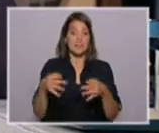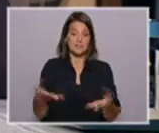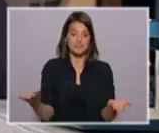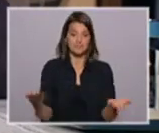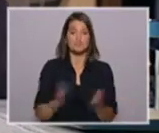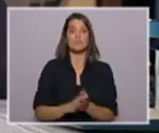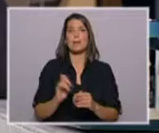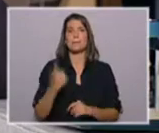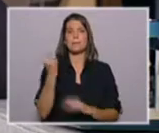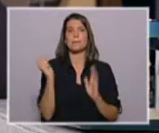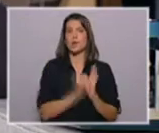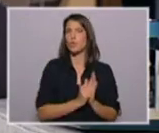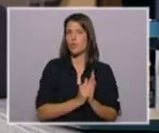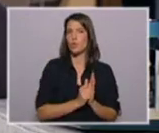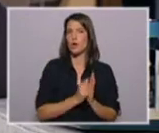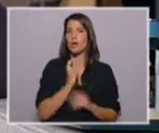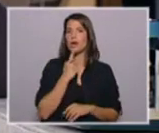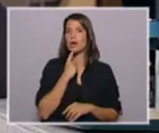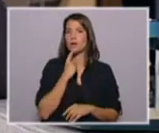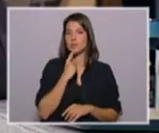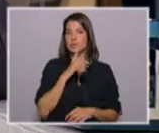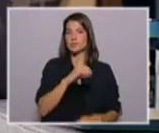Primeiramente estava marcada para abril de